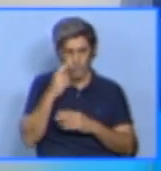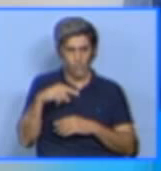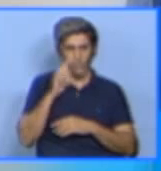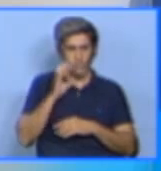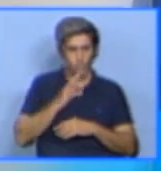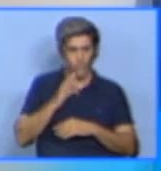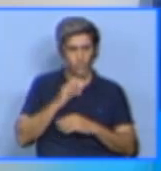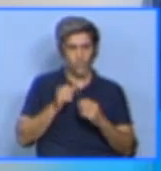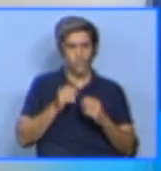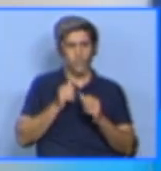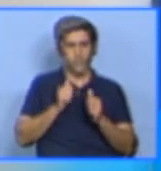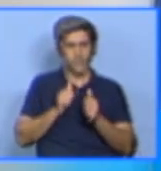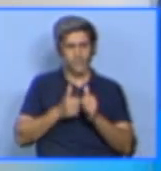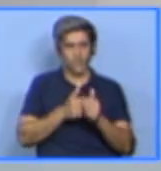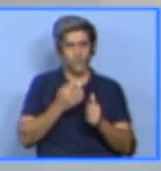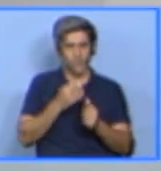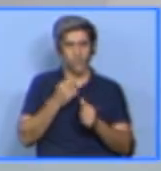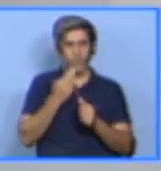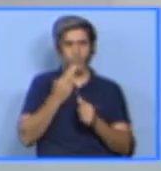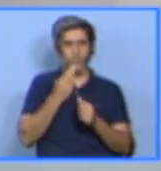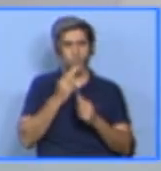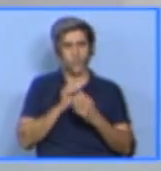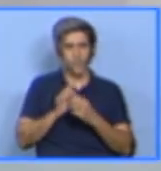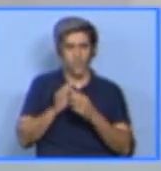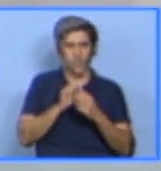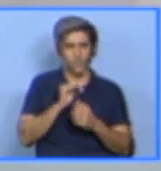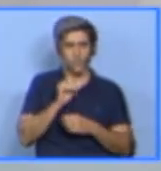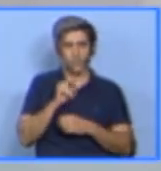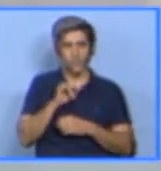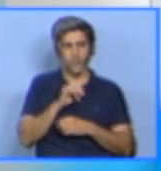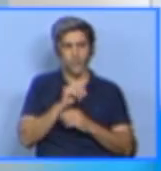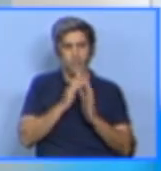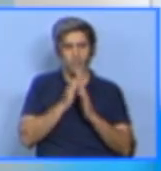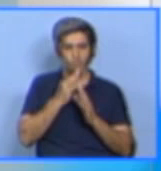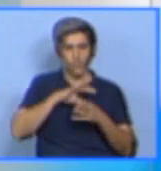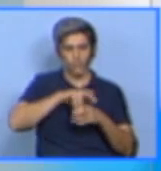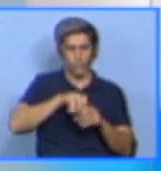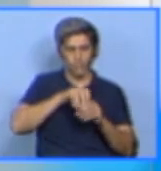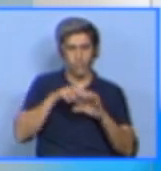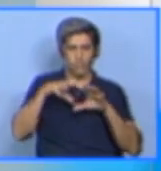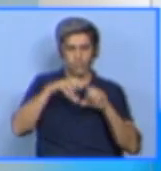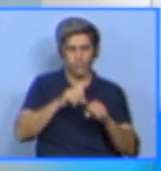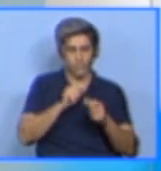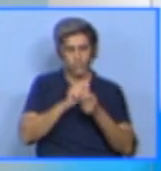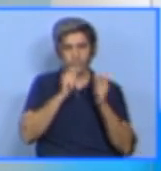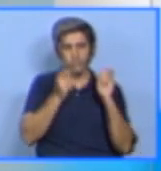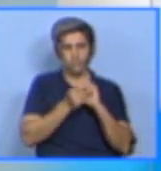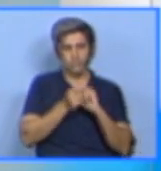toda a perseguição que houve com a União Soviética, como sabe, as igrejas foram destruídas, ocupadas, transformadas em locais